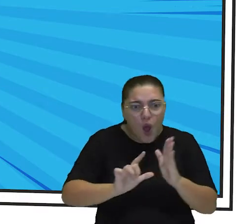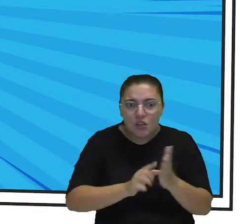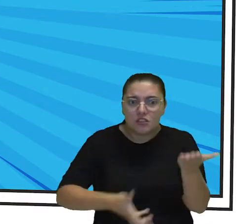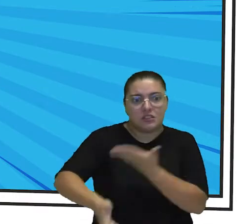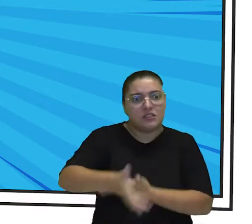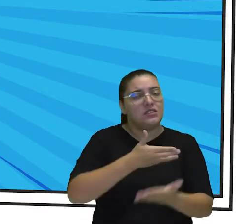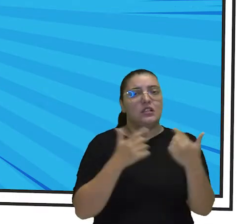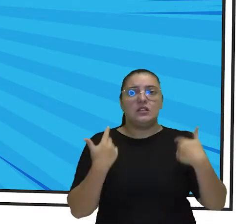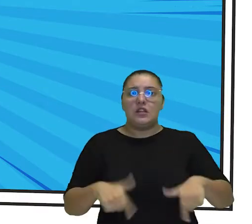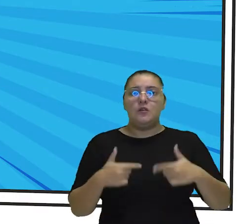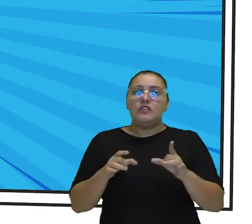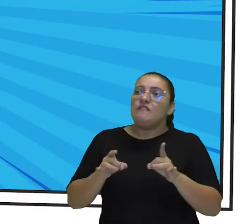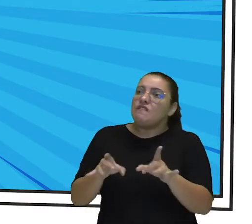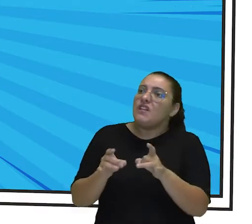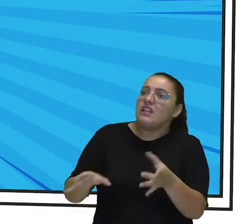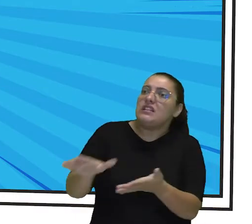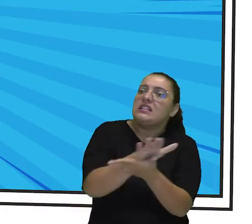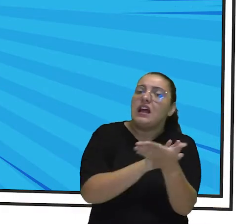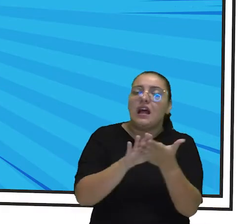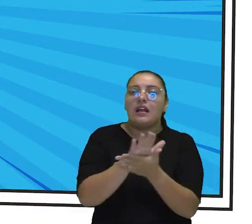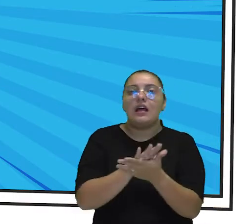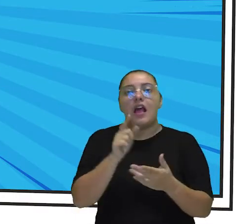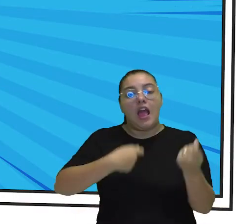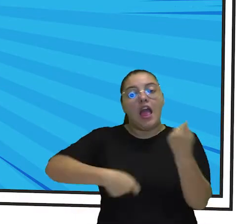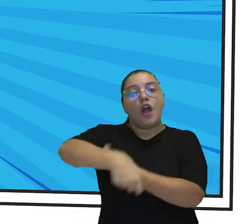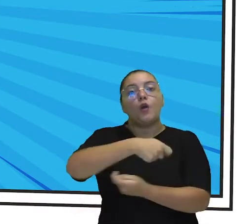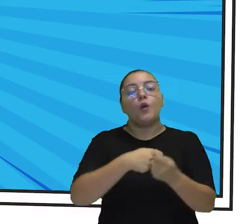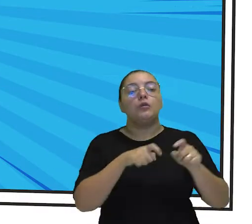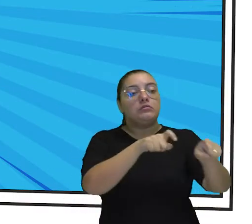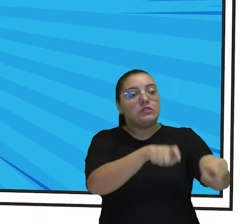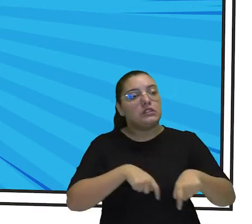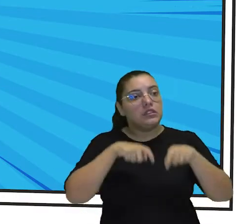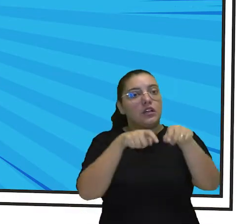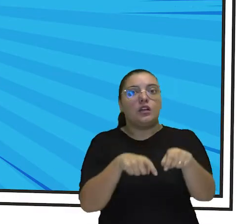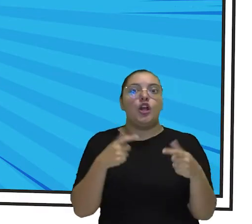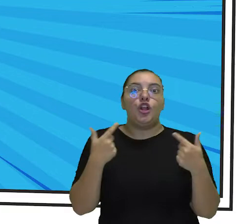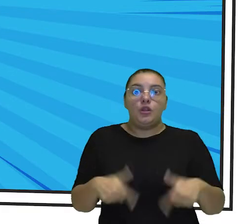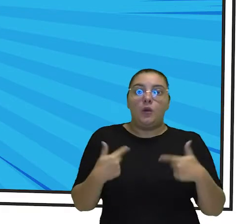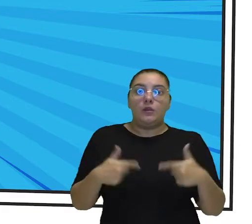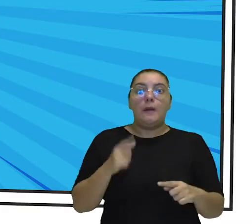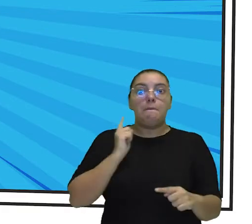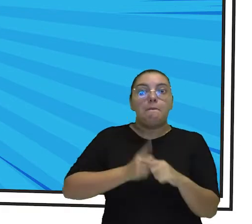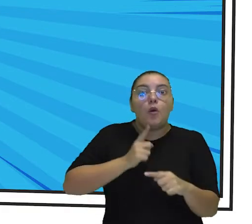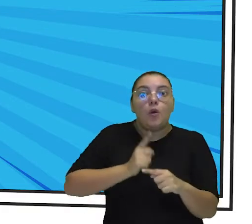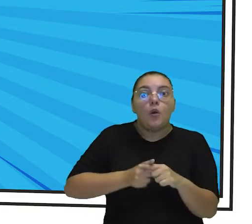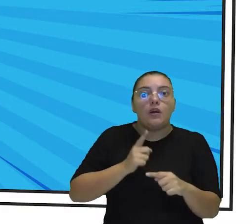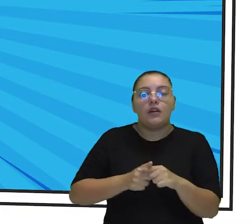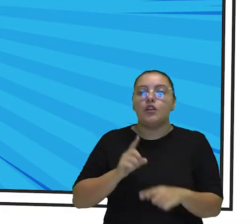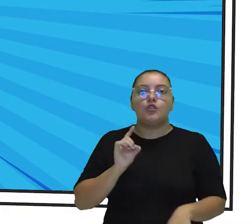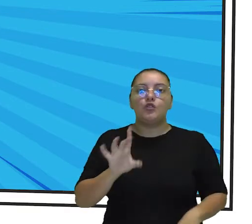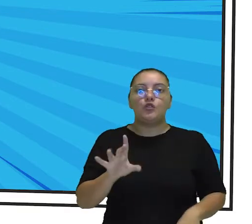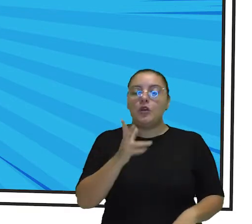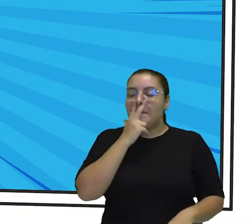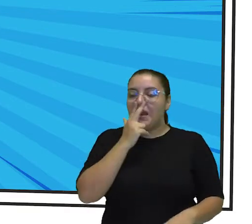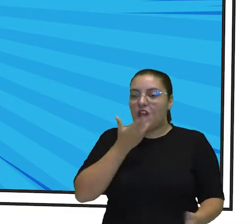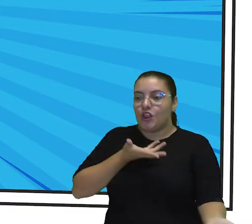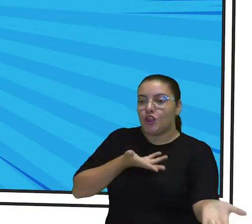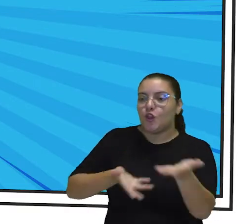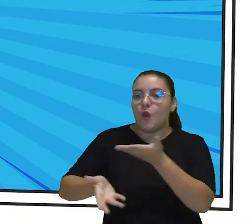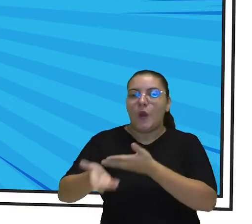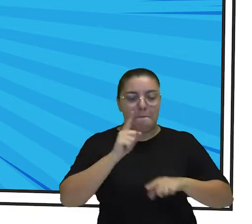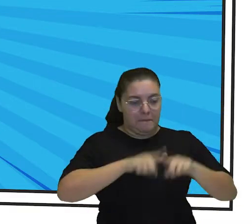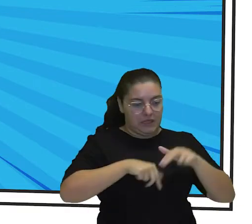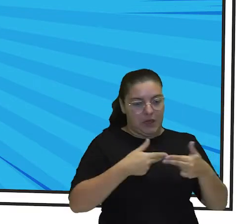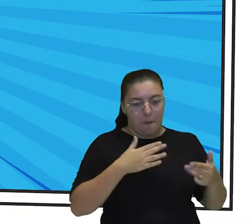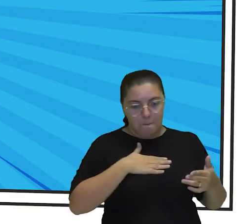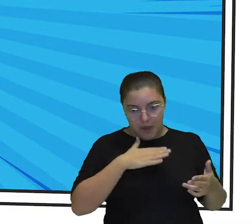não tem comercialização. O processo econômico feudal, ele não tem comércio porque é um comércio apenas de trocas, sem